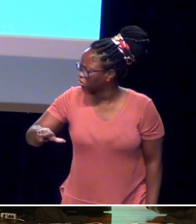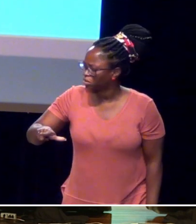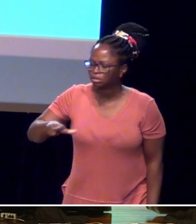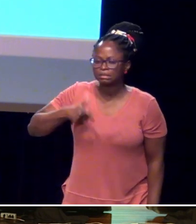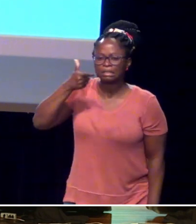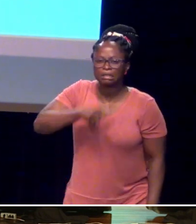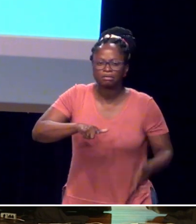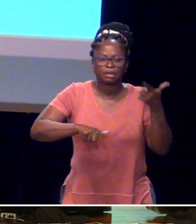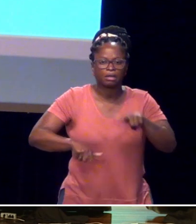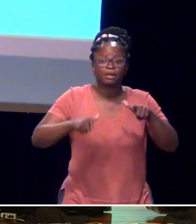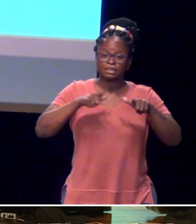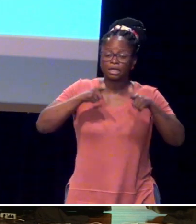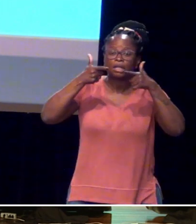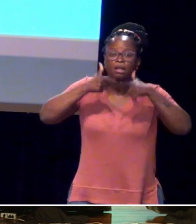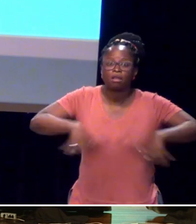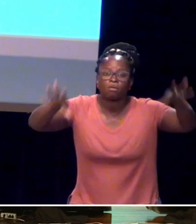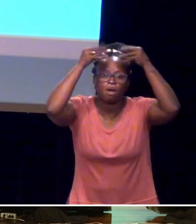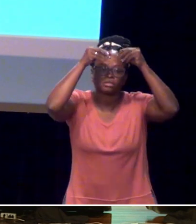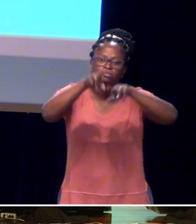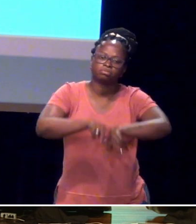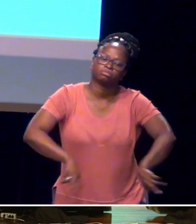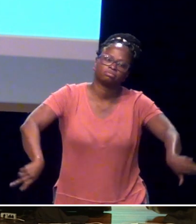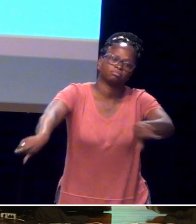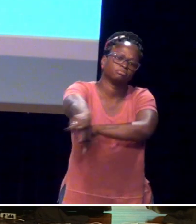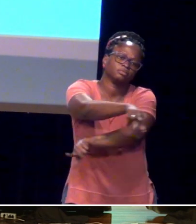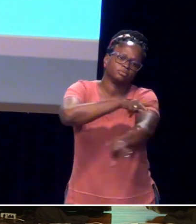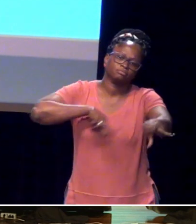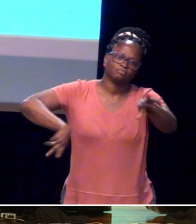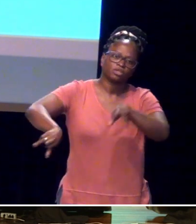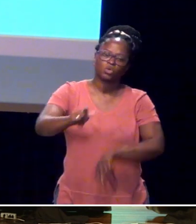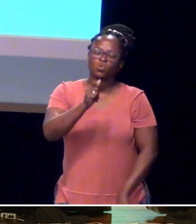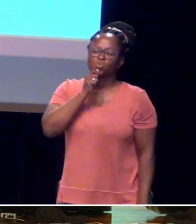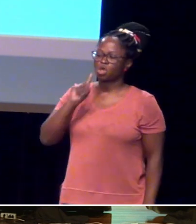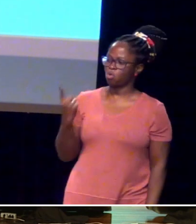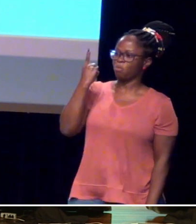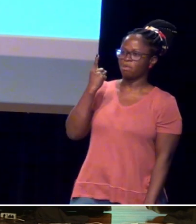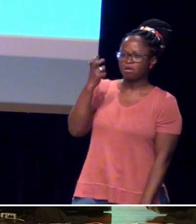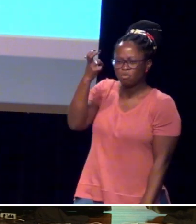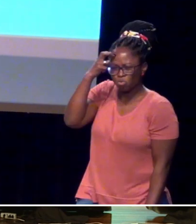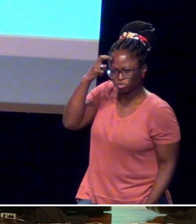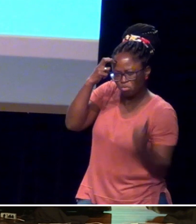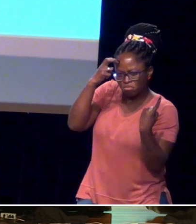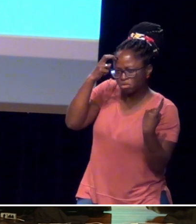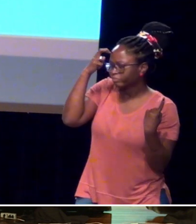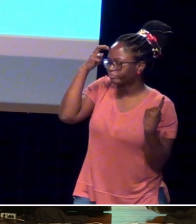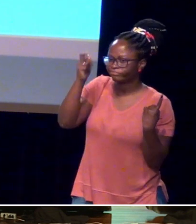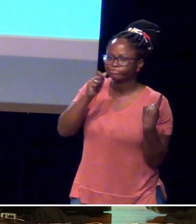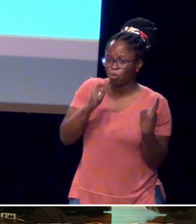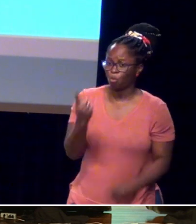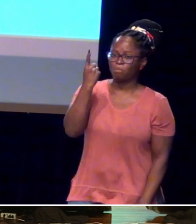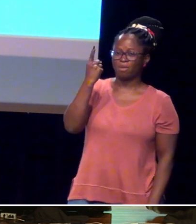existem diferentes linguagens que constituem a nossa língua, e não existe uma cultura única, uma